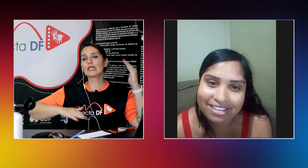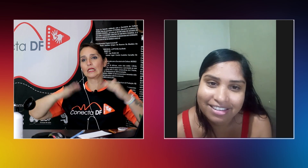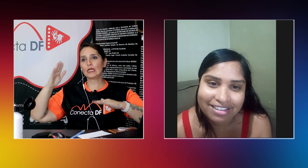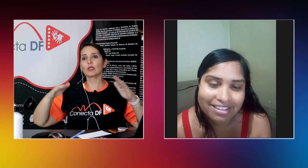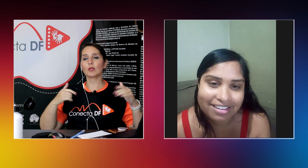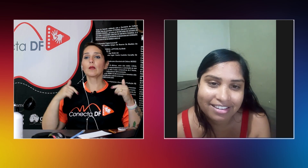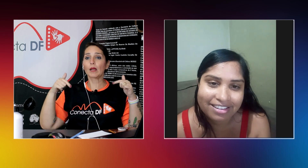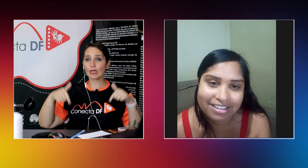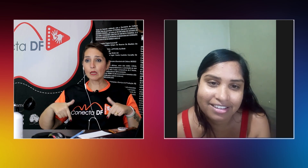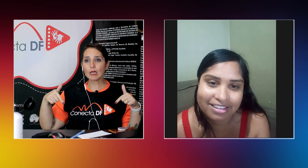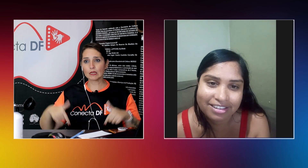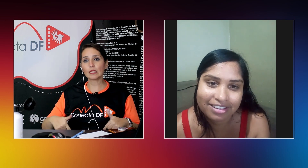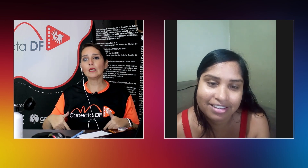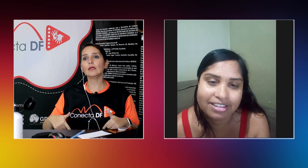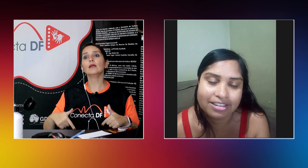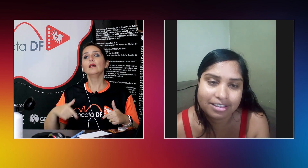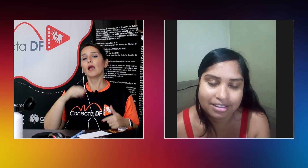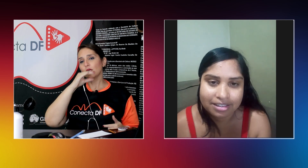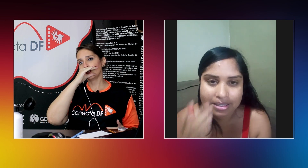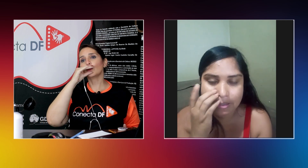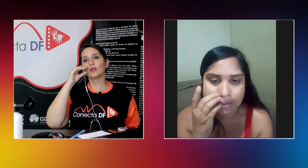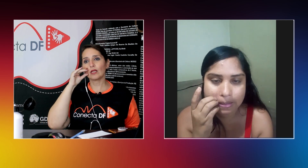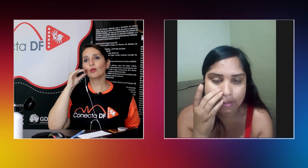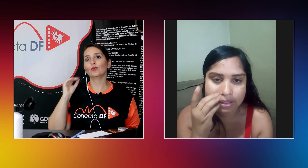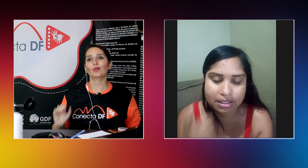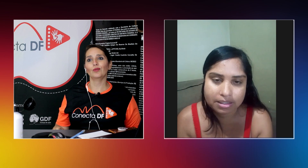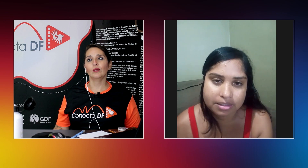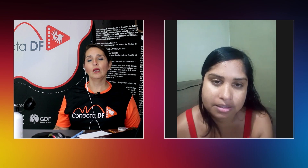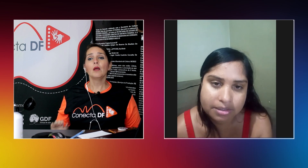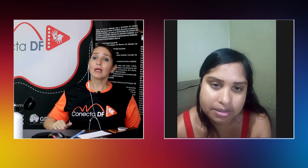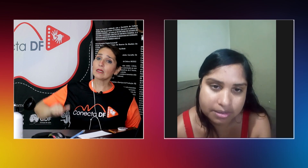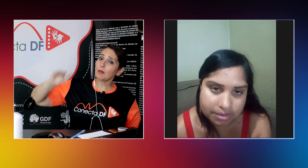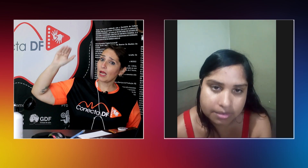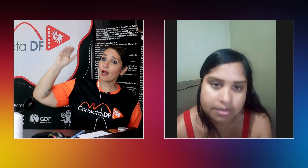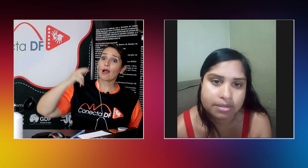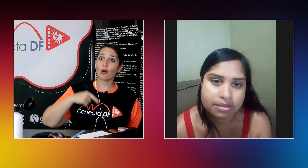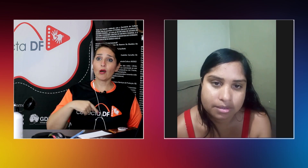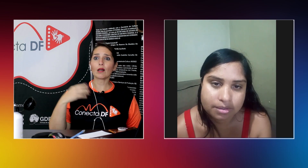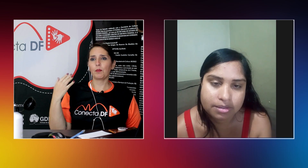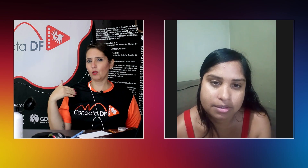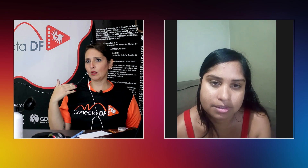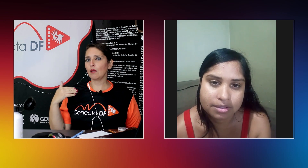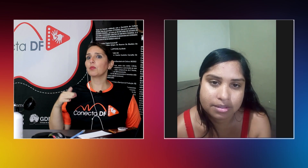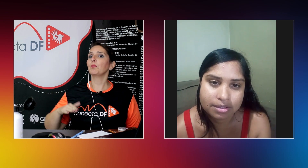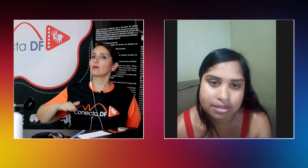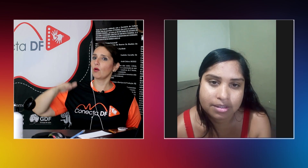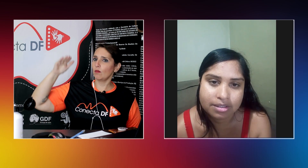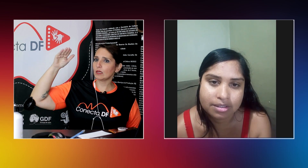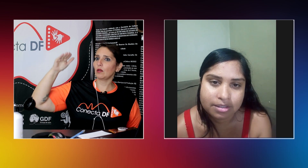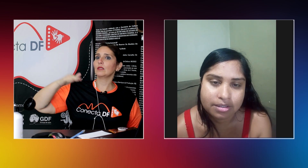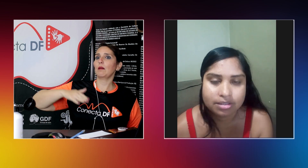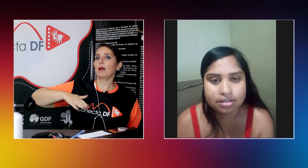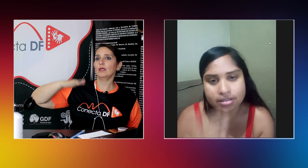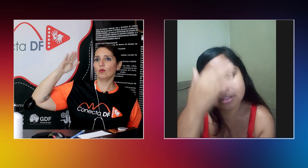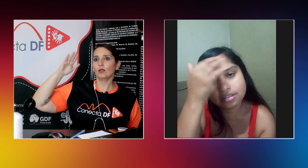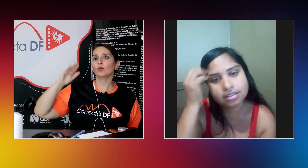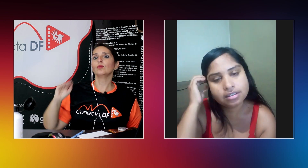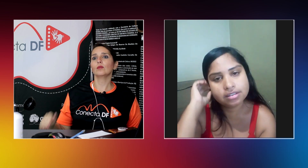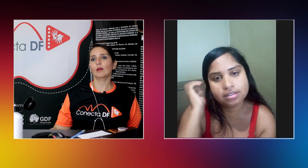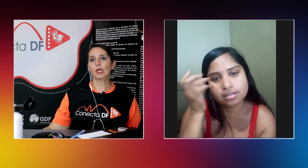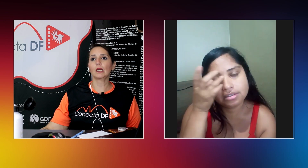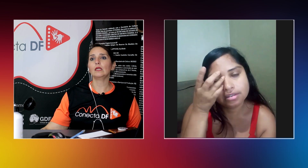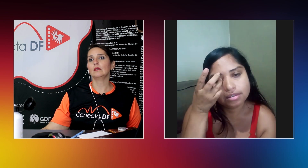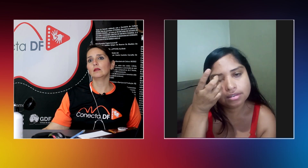vê que existe, por exemplo, aqui em Brasília, a gente usa adulto. Mas também agora, há pouco tempo, o pessoal começou a usar mais o